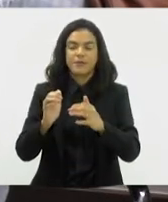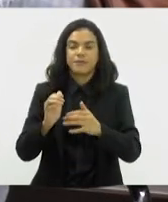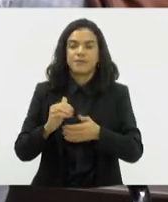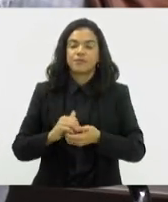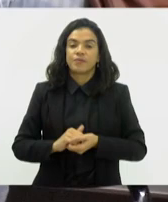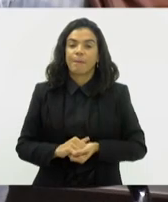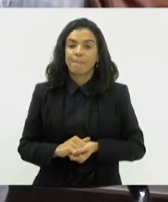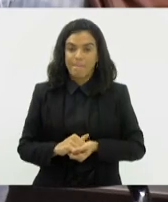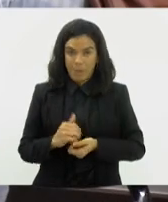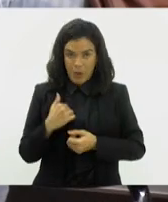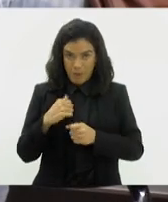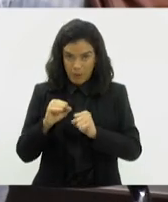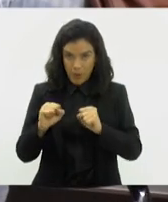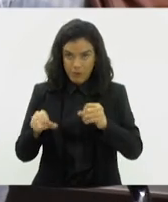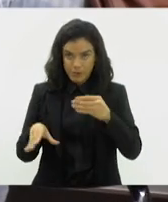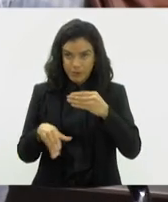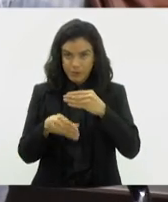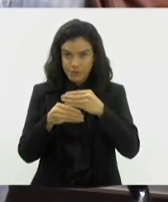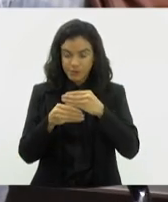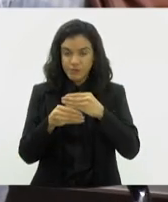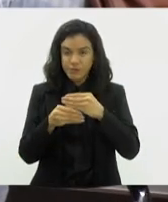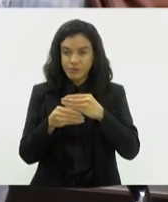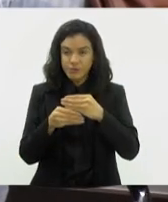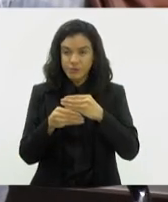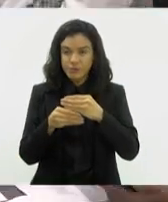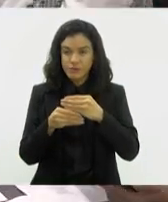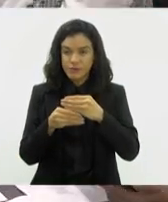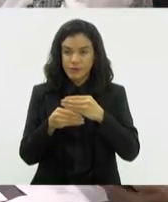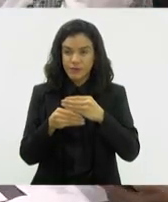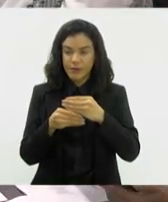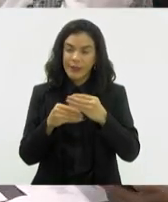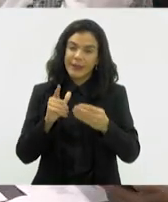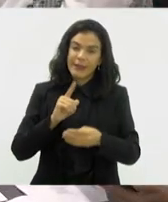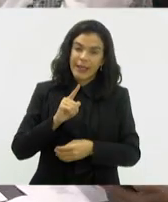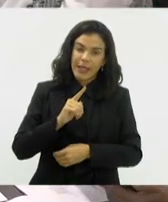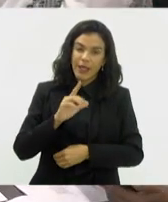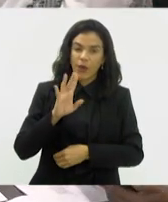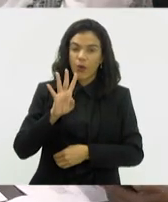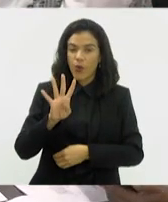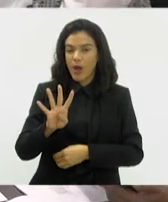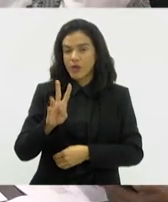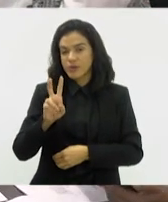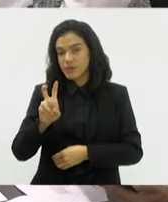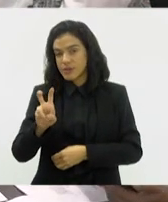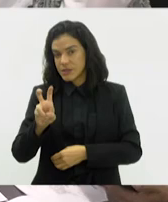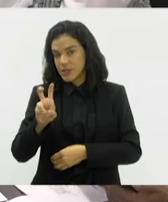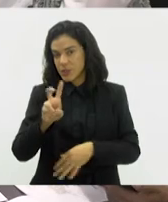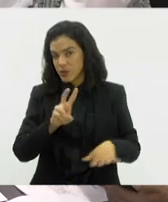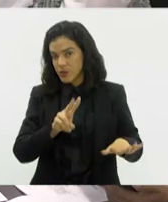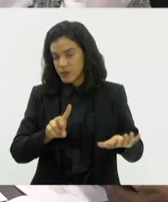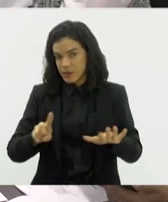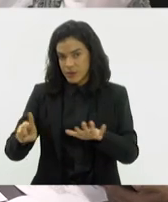Só da parte. Há umas 4 ou 5 sessões atrás,